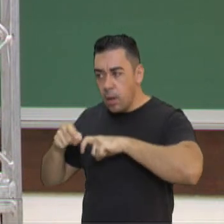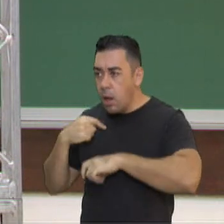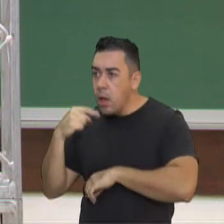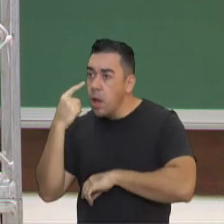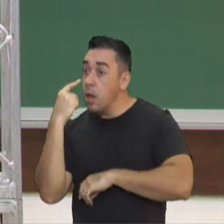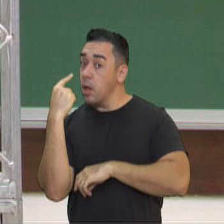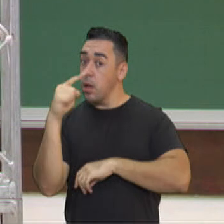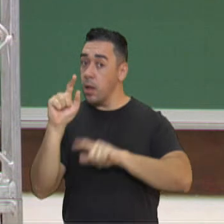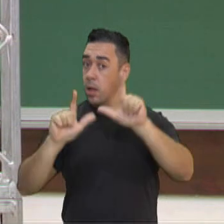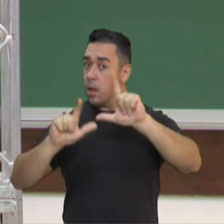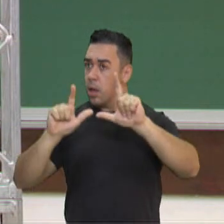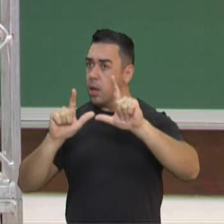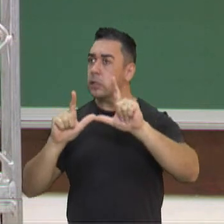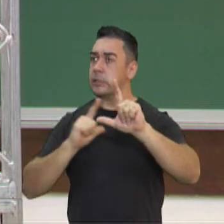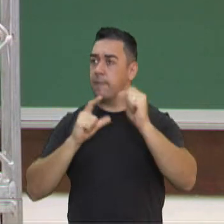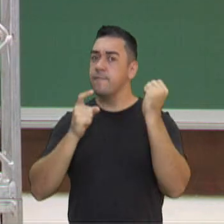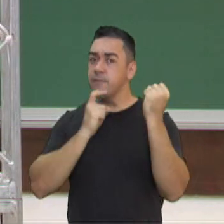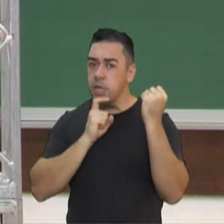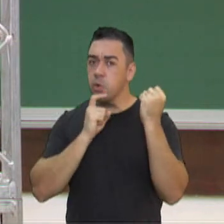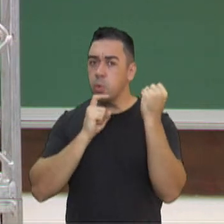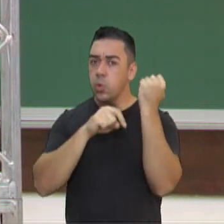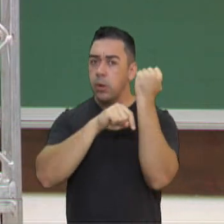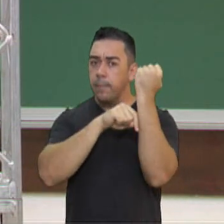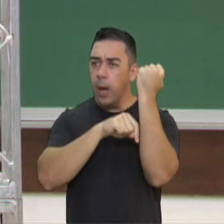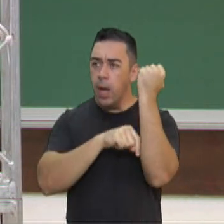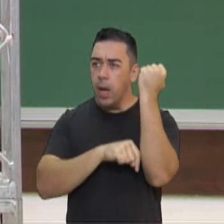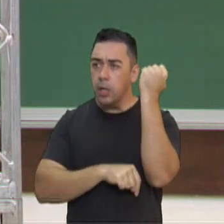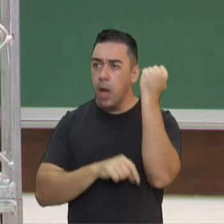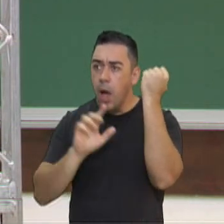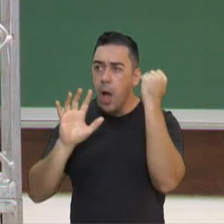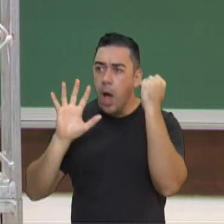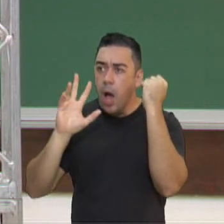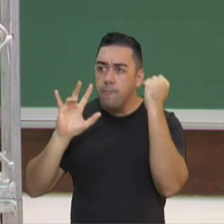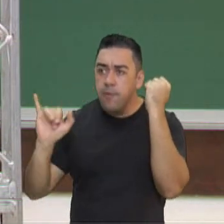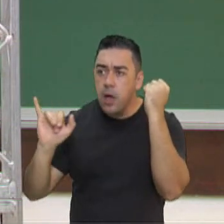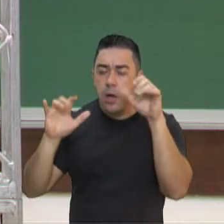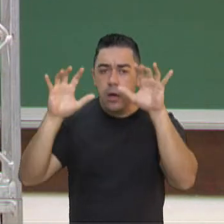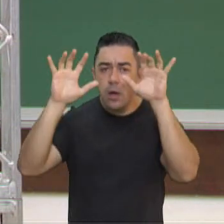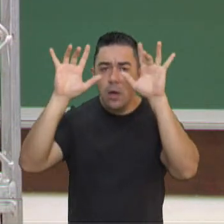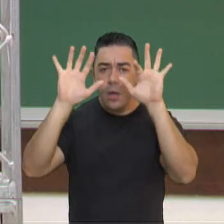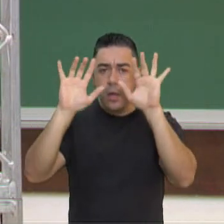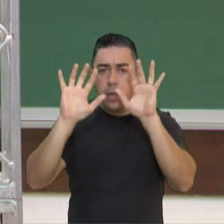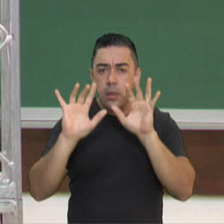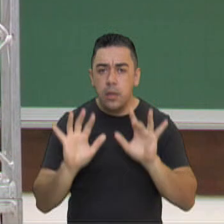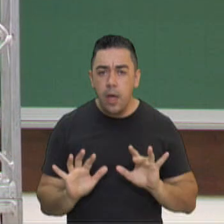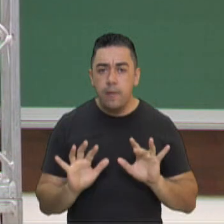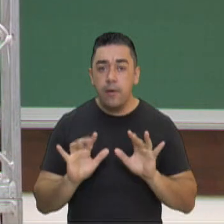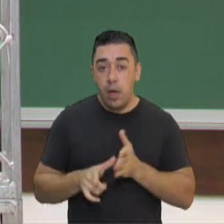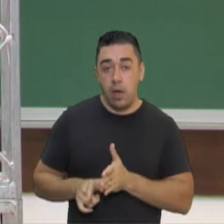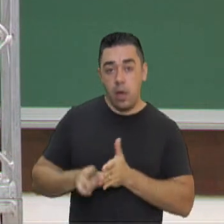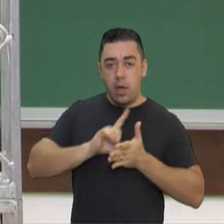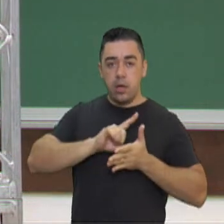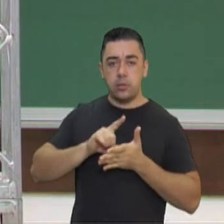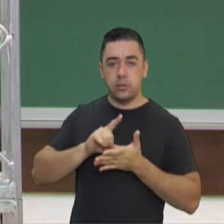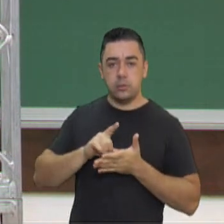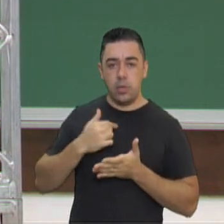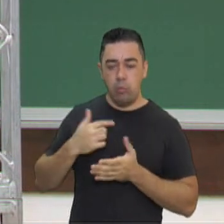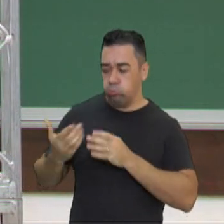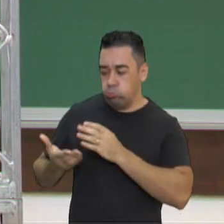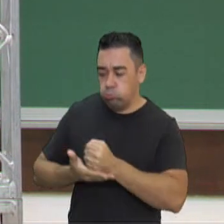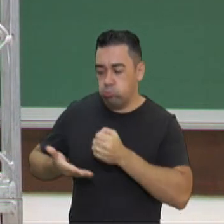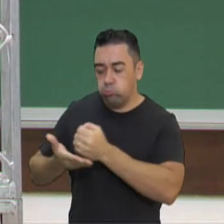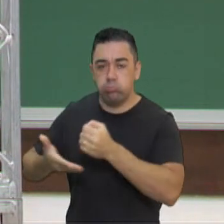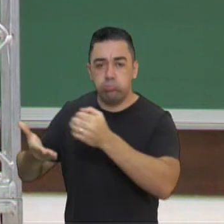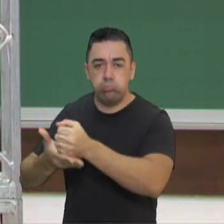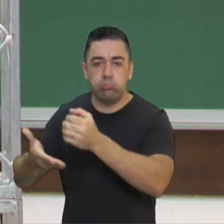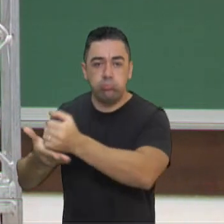já estava baixa a temperatura e a previsão anunciava que ia nevar, ele se adiantou